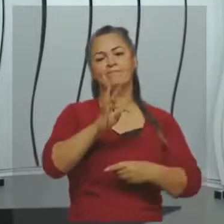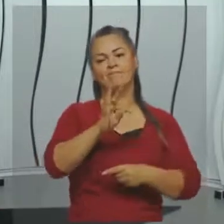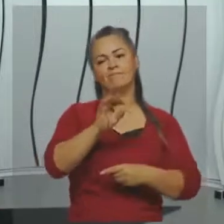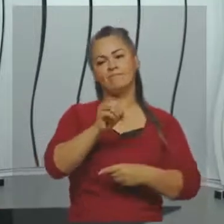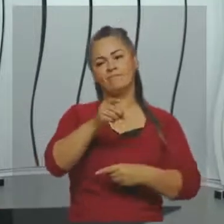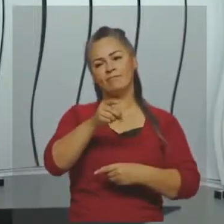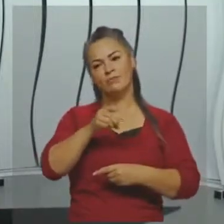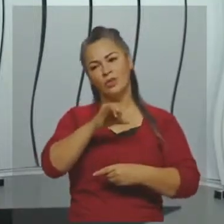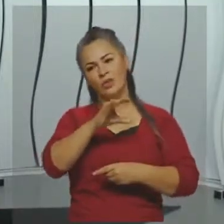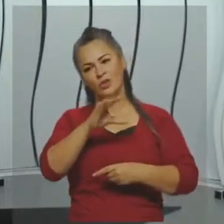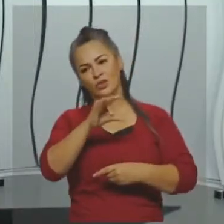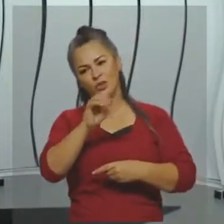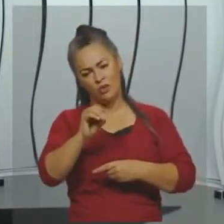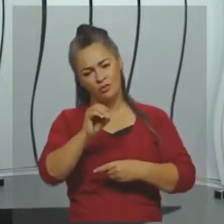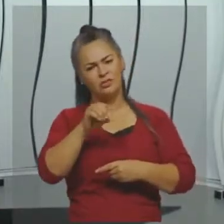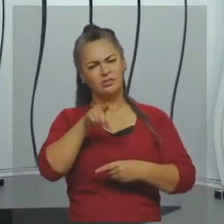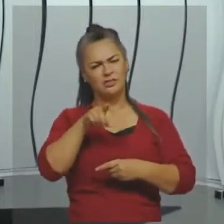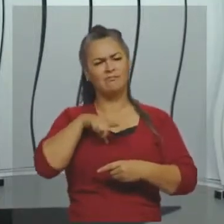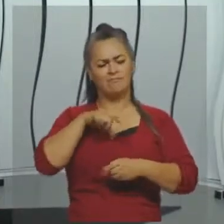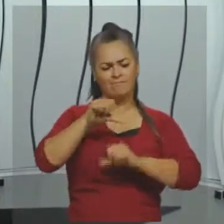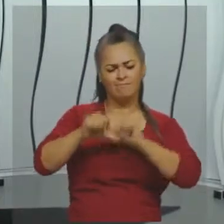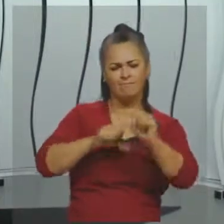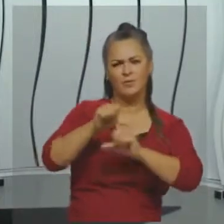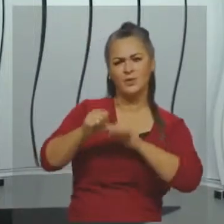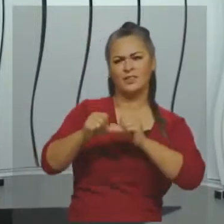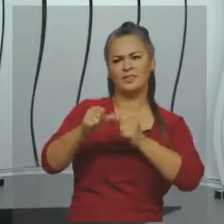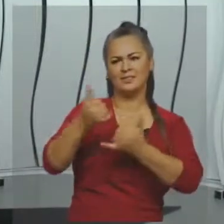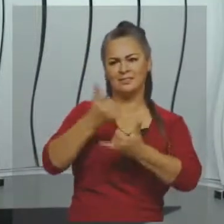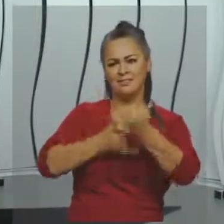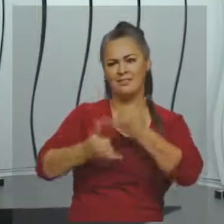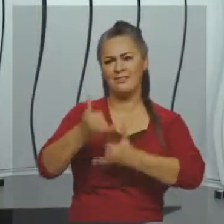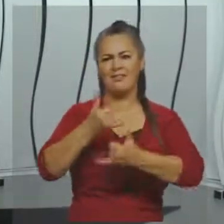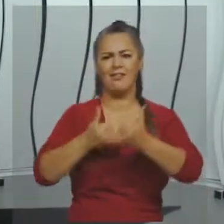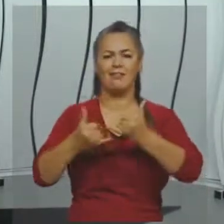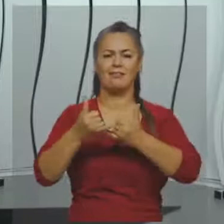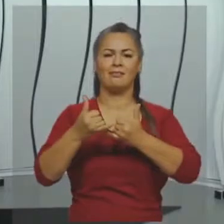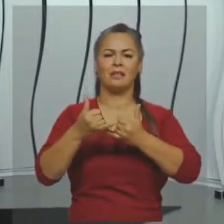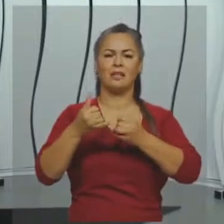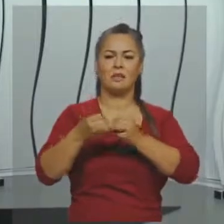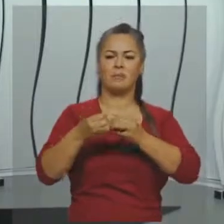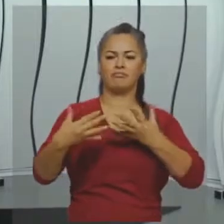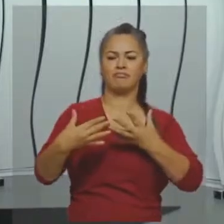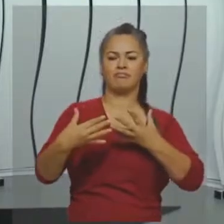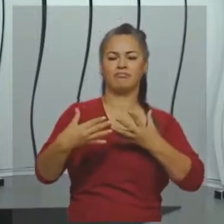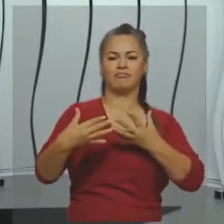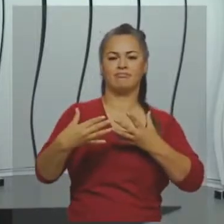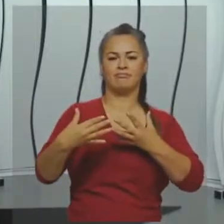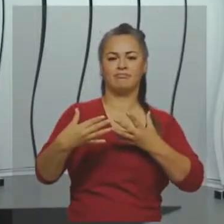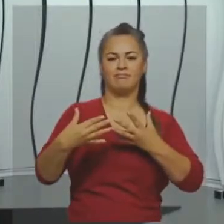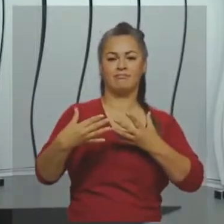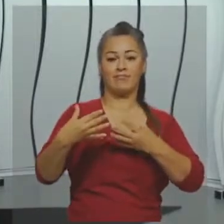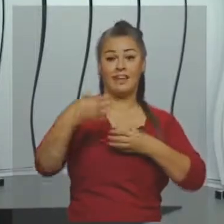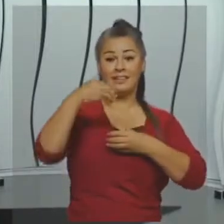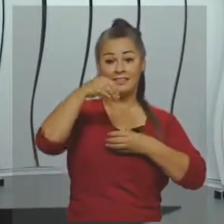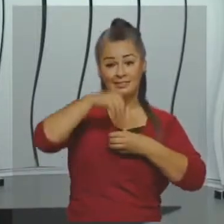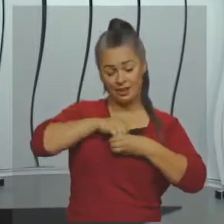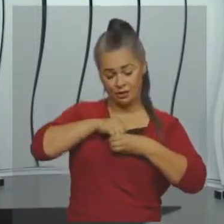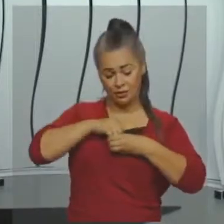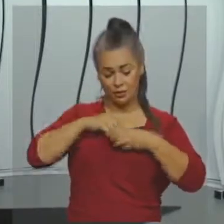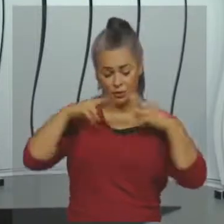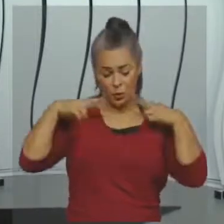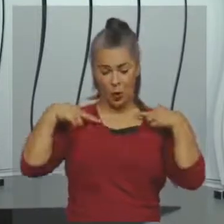químicas que ocorrem dentro do nosso corpo. Quando nós fazemos reações químicas dentro do nosso corpo, nós